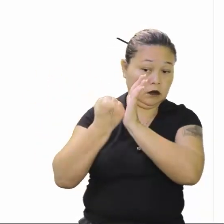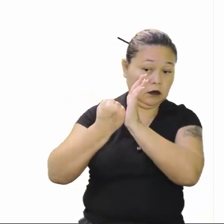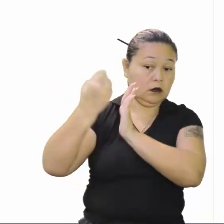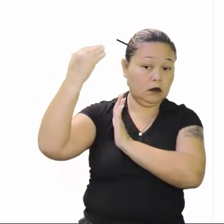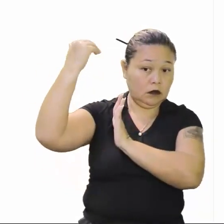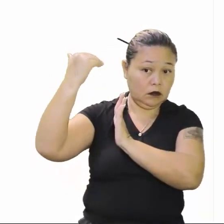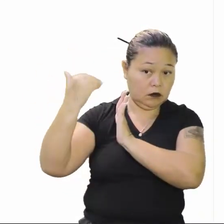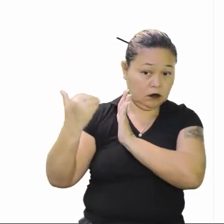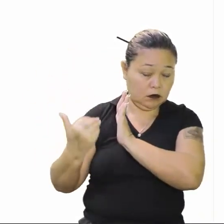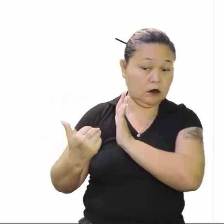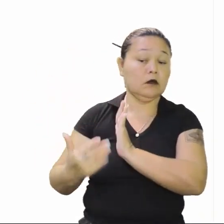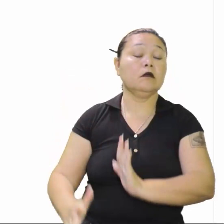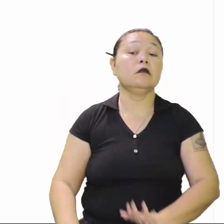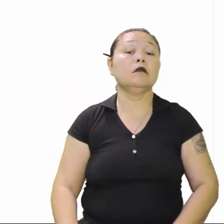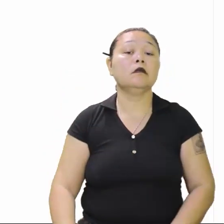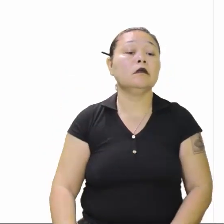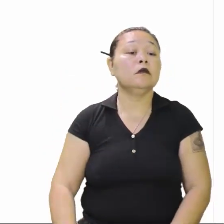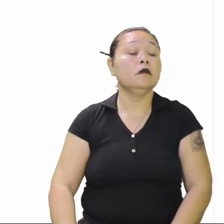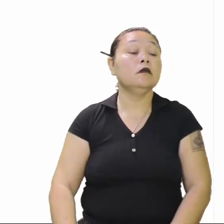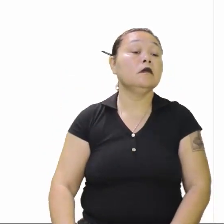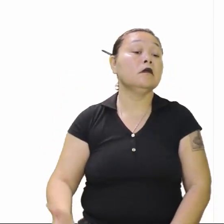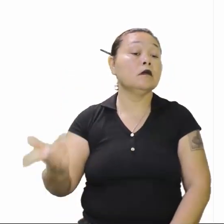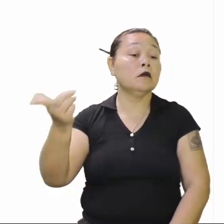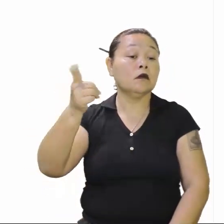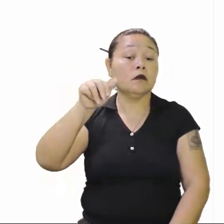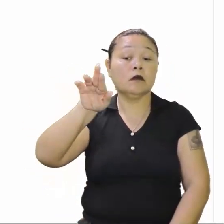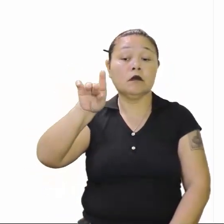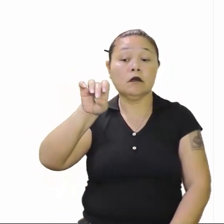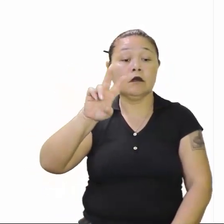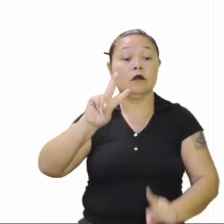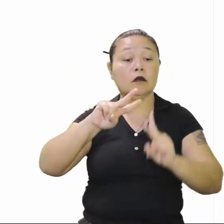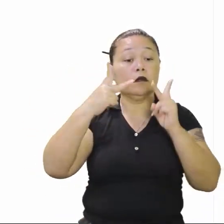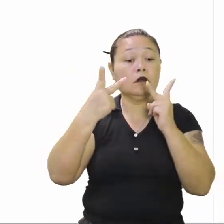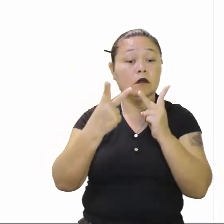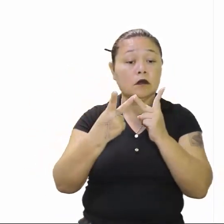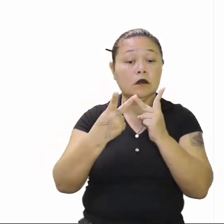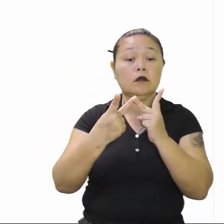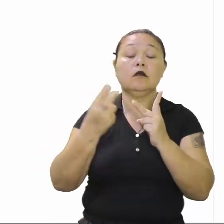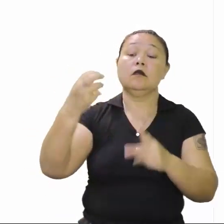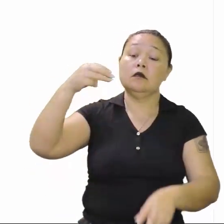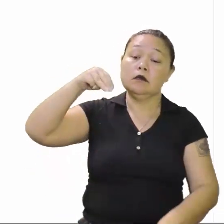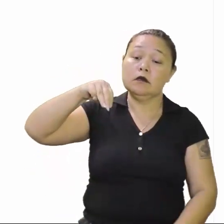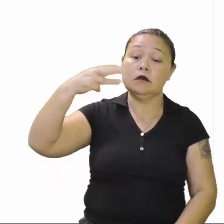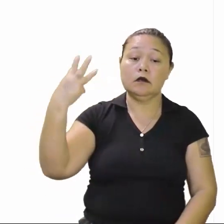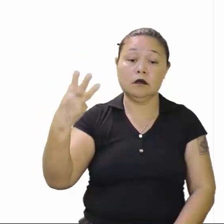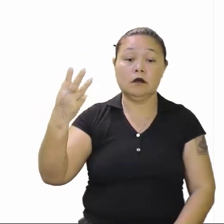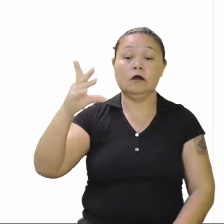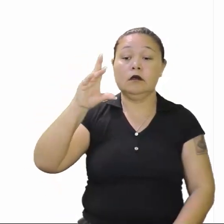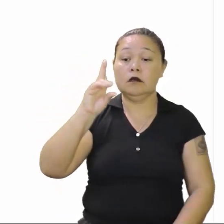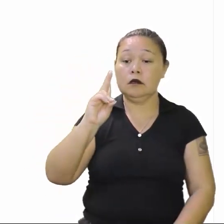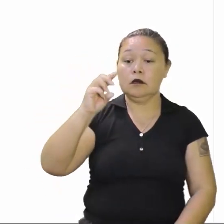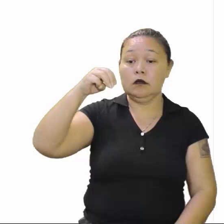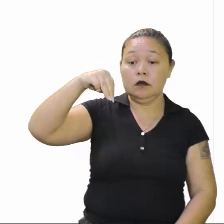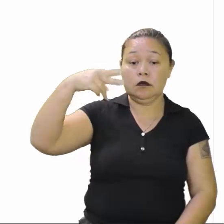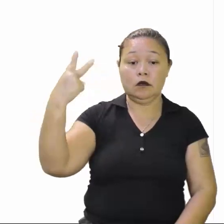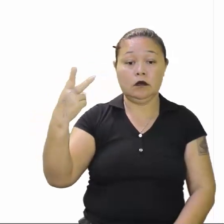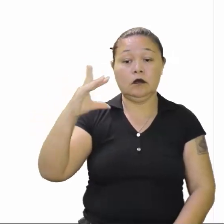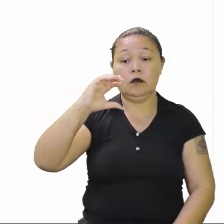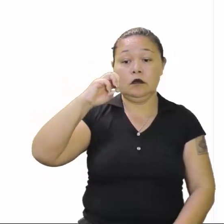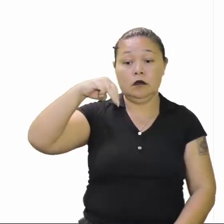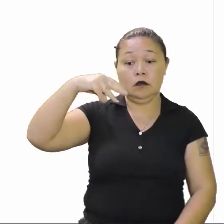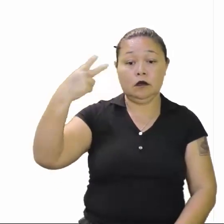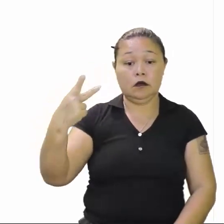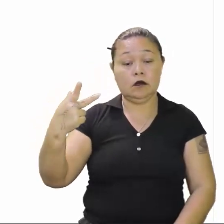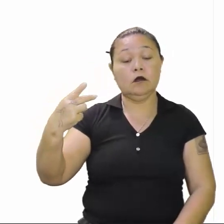K, G, G e MG. E a grandeza de volume tem como unidade metro cúbico, decímetro cúbico,